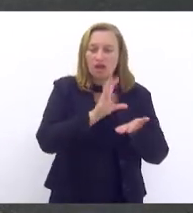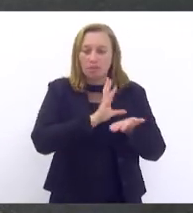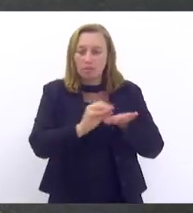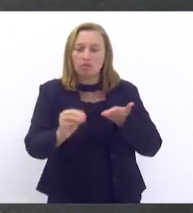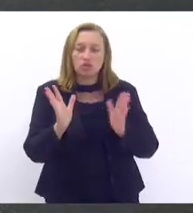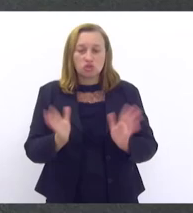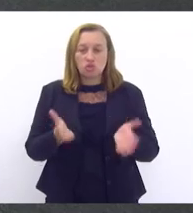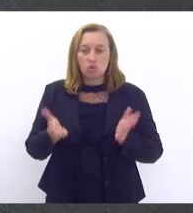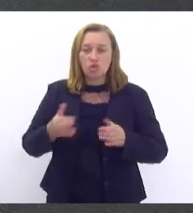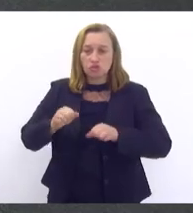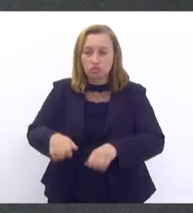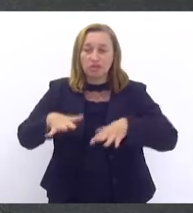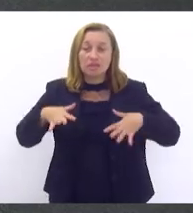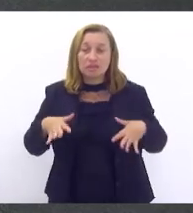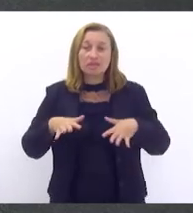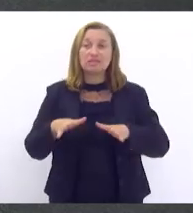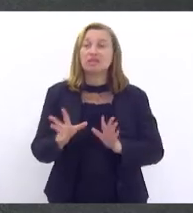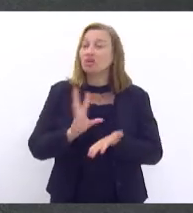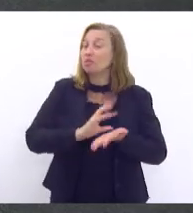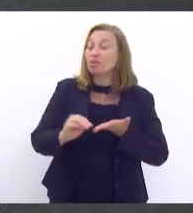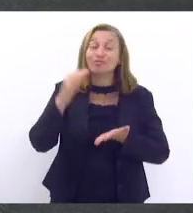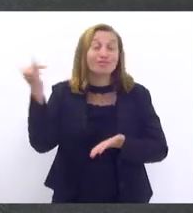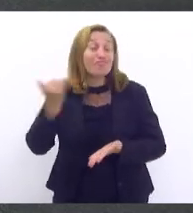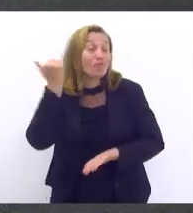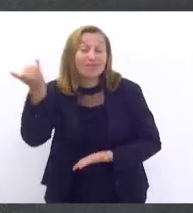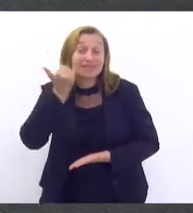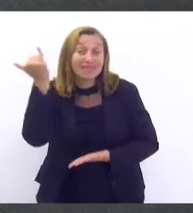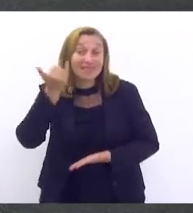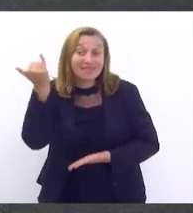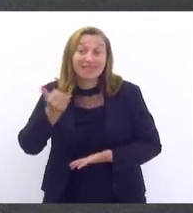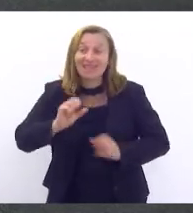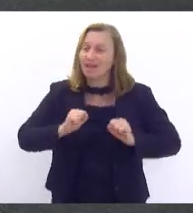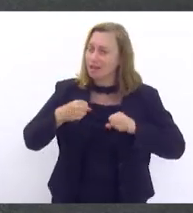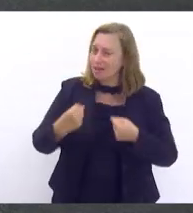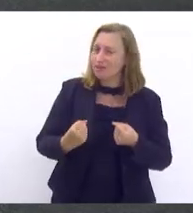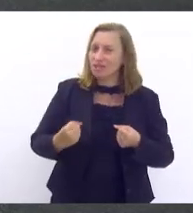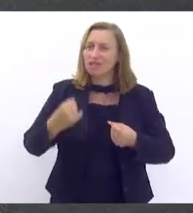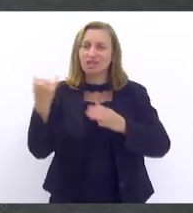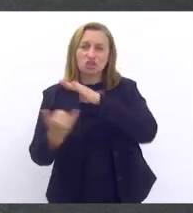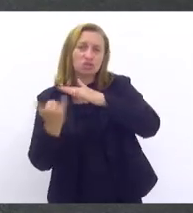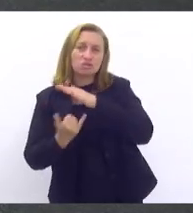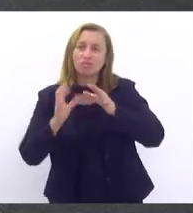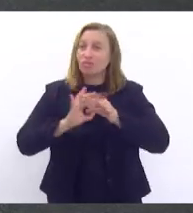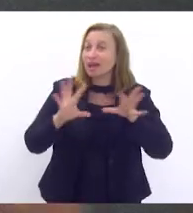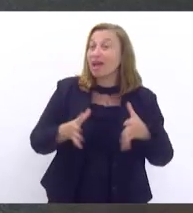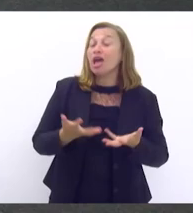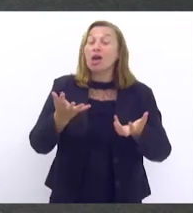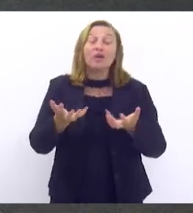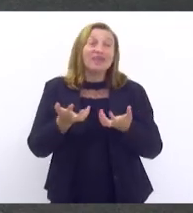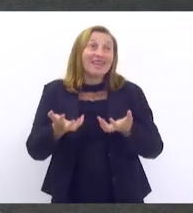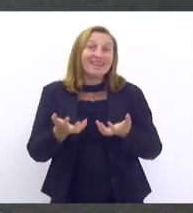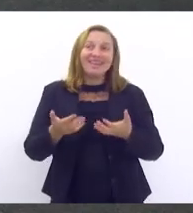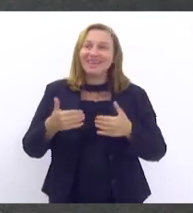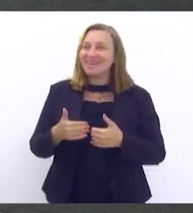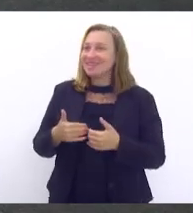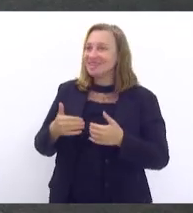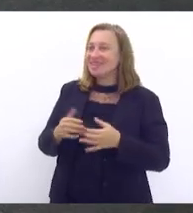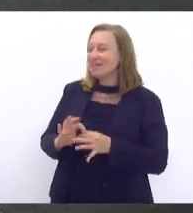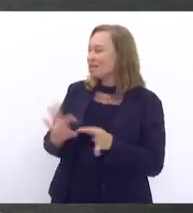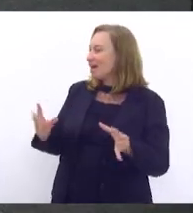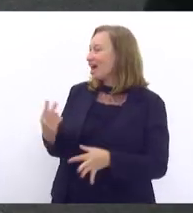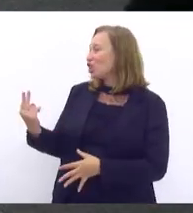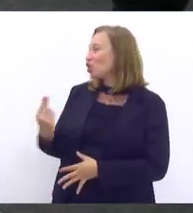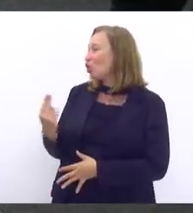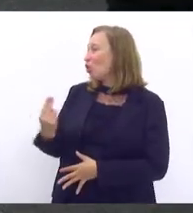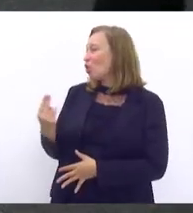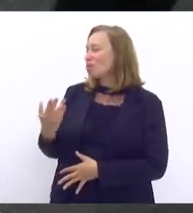plenário. De fato, é uma pauta extremamente importante na defesa das instituições democráticas. Eu queria abrir a coautoria a todos os